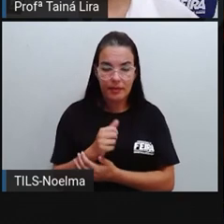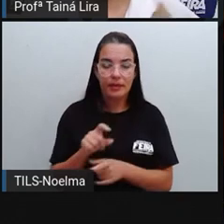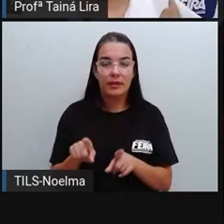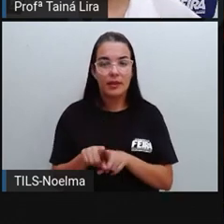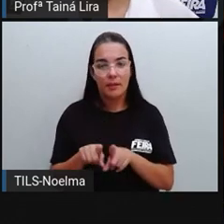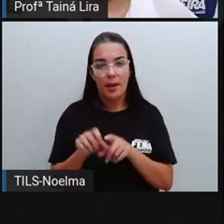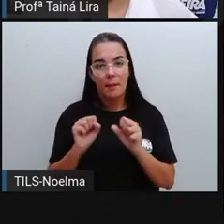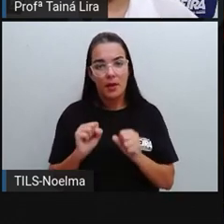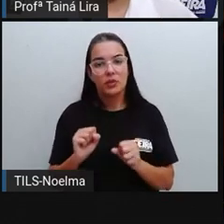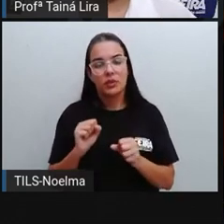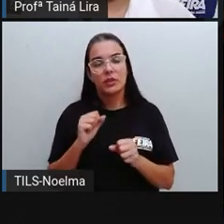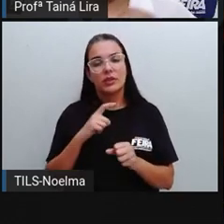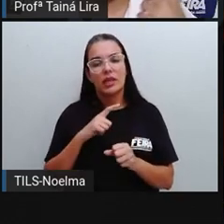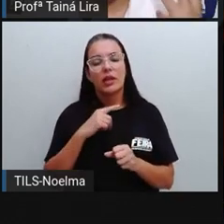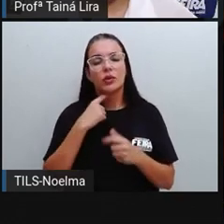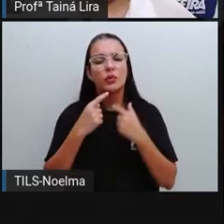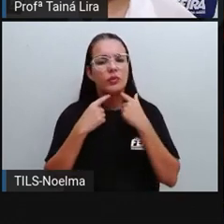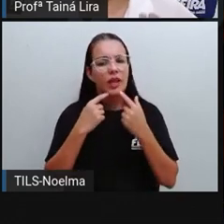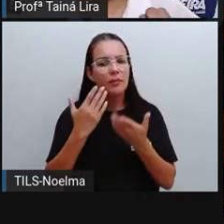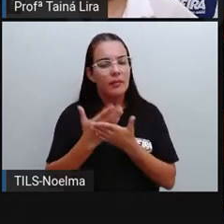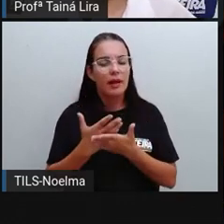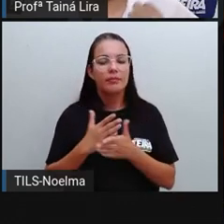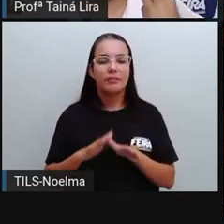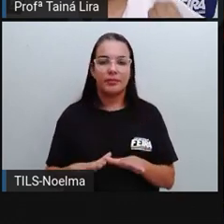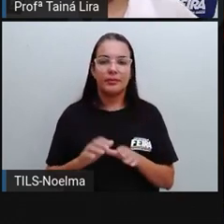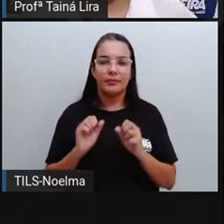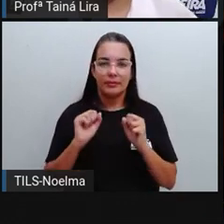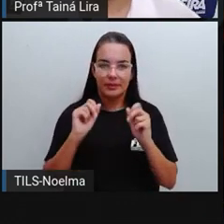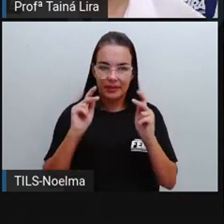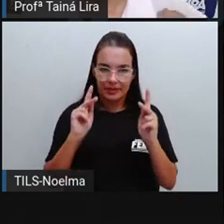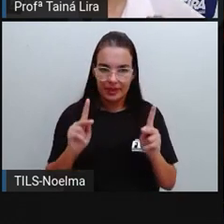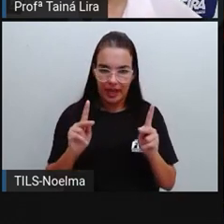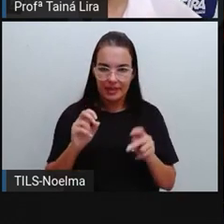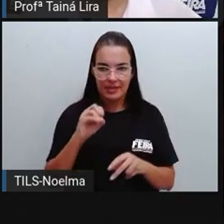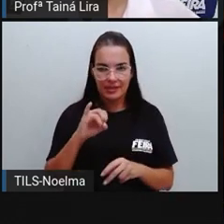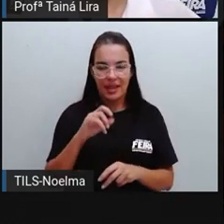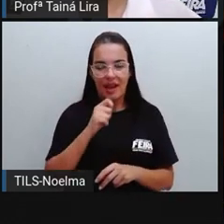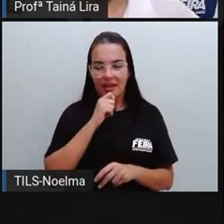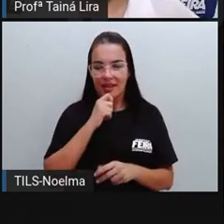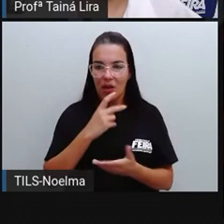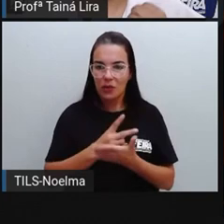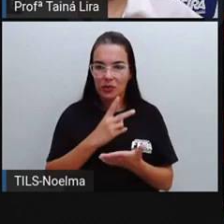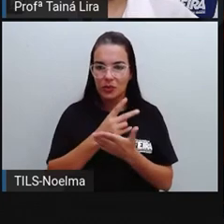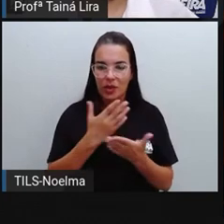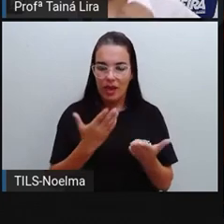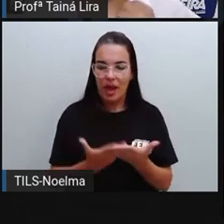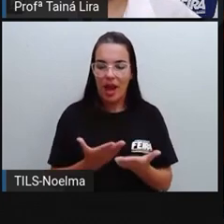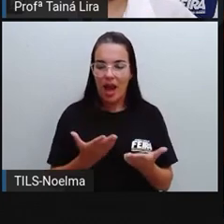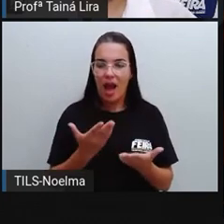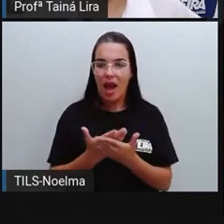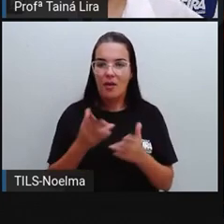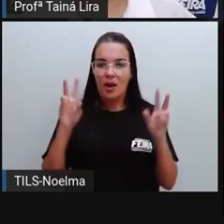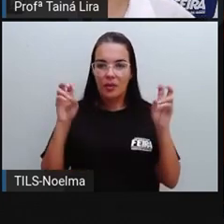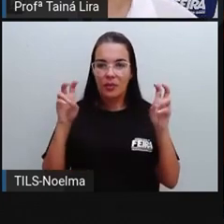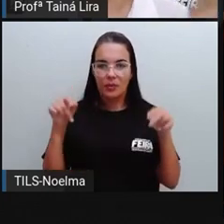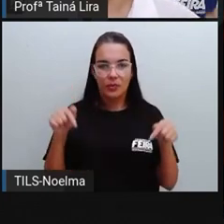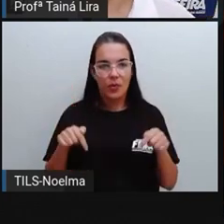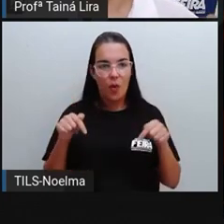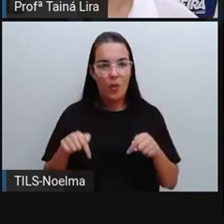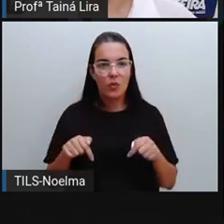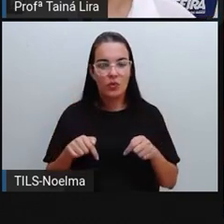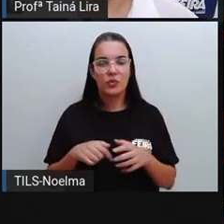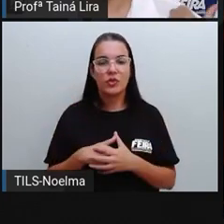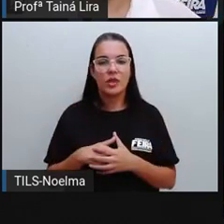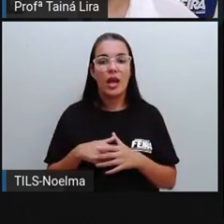tirar todas as suas dúvidas que talvez tenham ficado ainda sobre o nosso tema de hoje, certo?